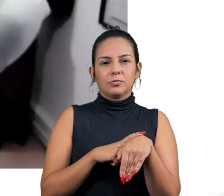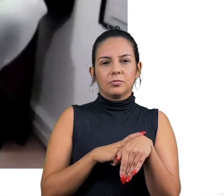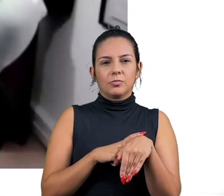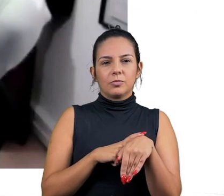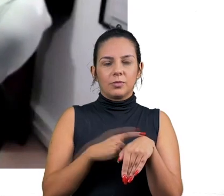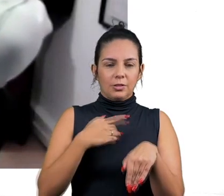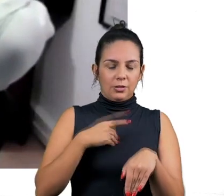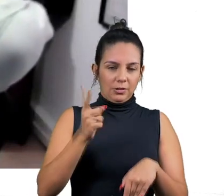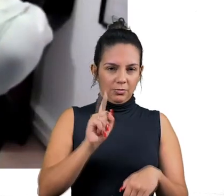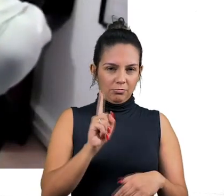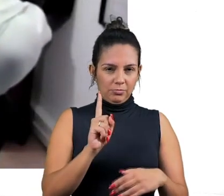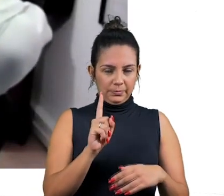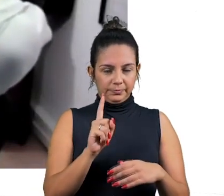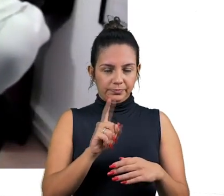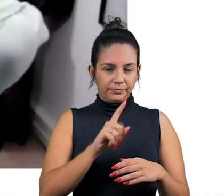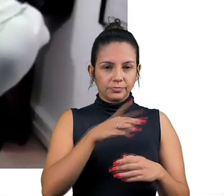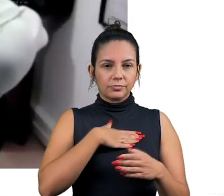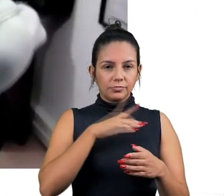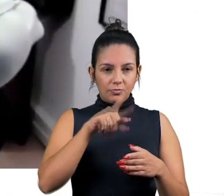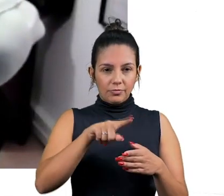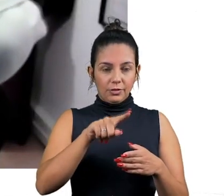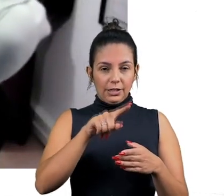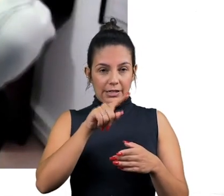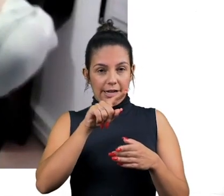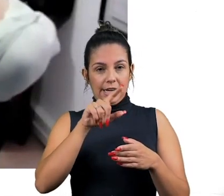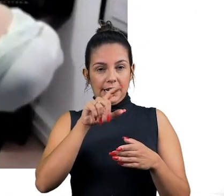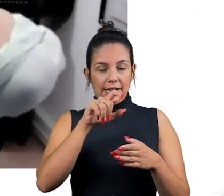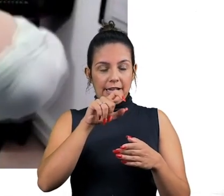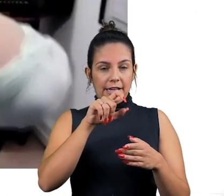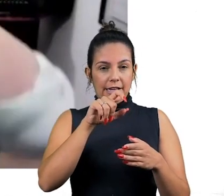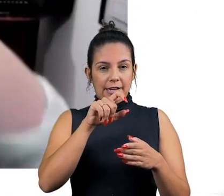eu até na era do imprevisto,